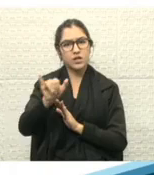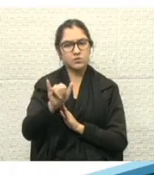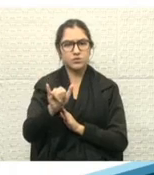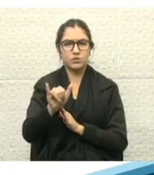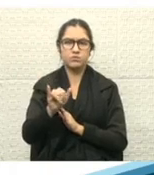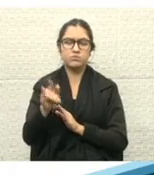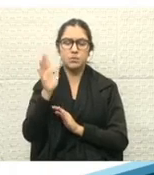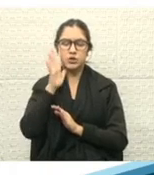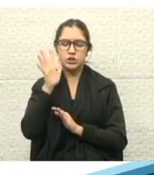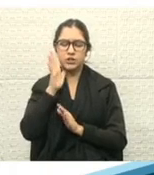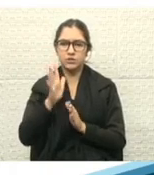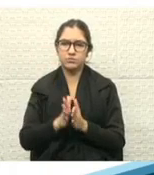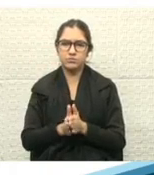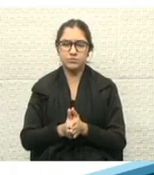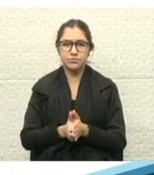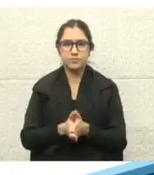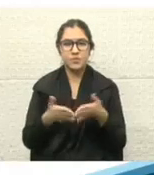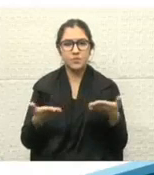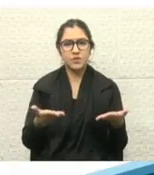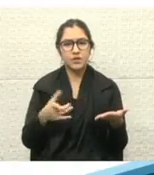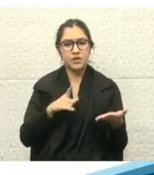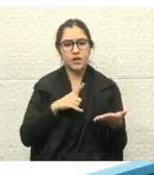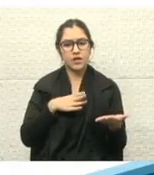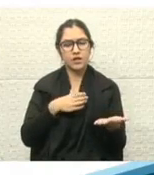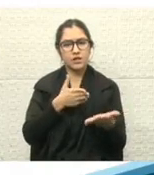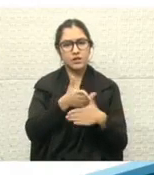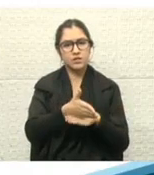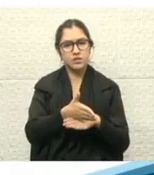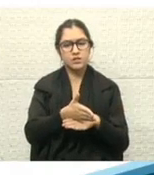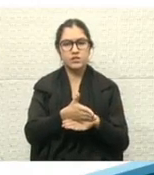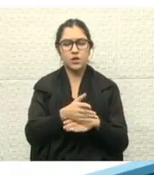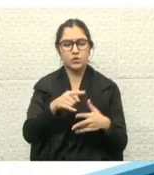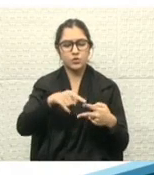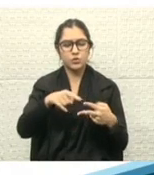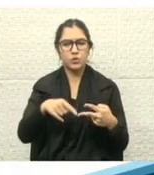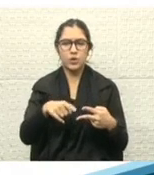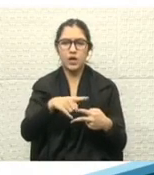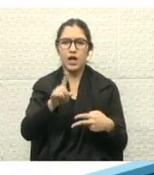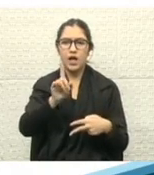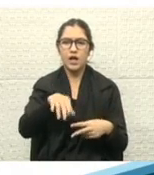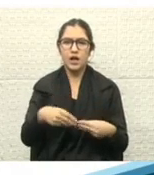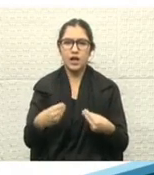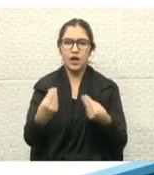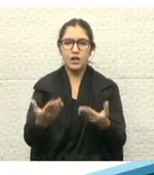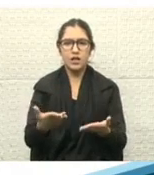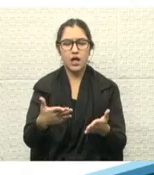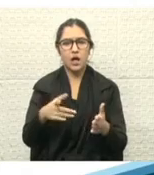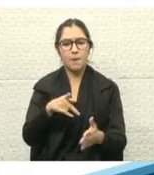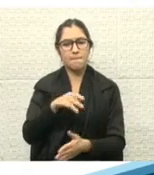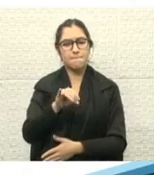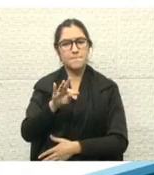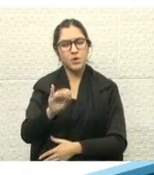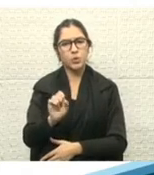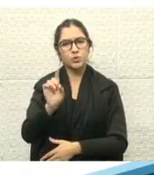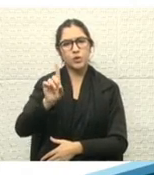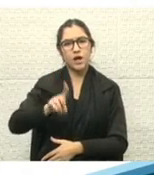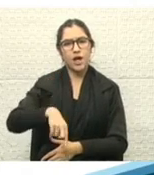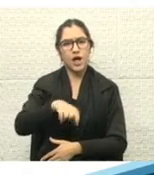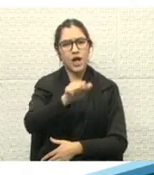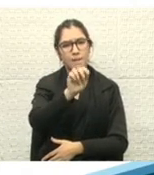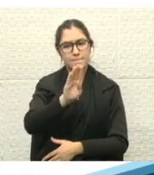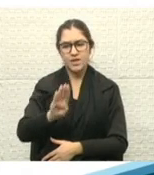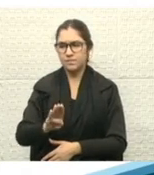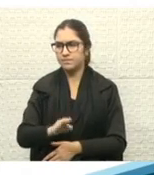eixo imaginário. E a interseção entre esses segmentos vai fornecer o ponto, que nesse caso é o ponto